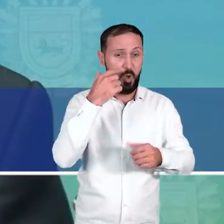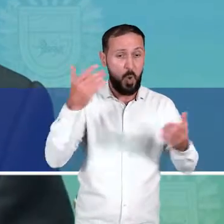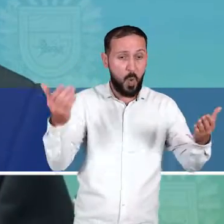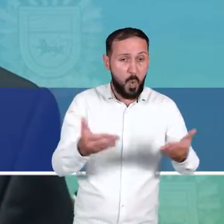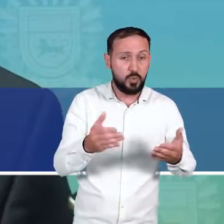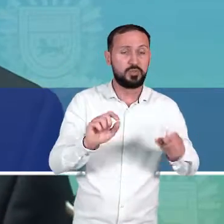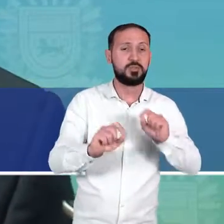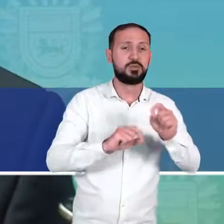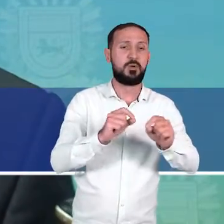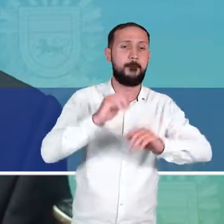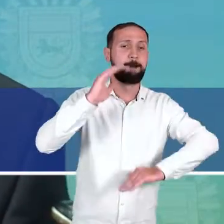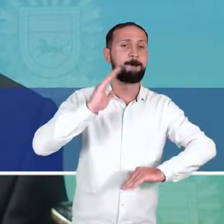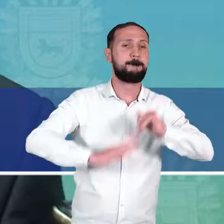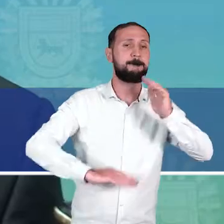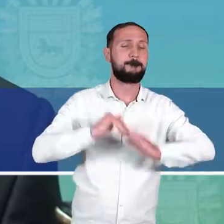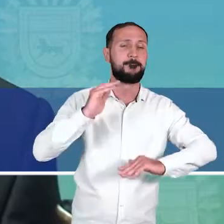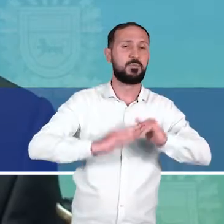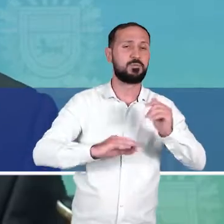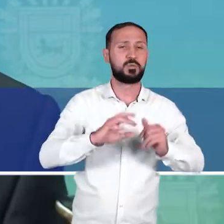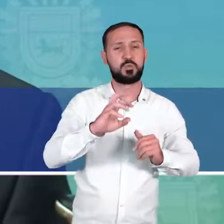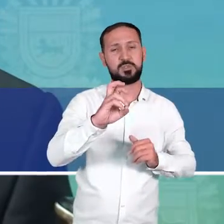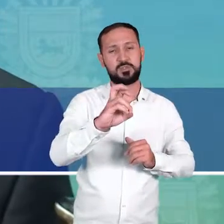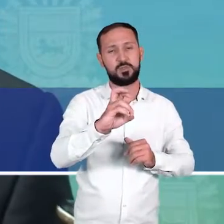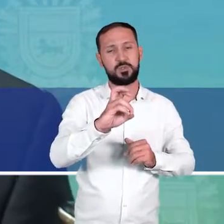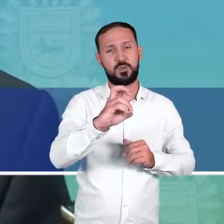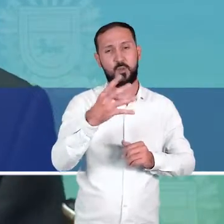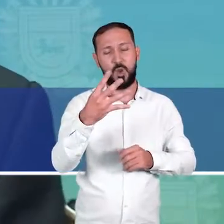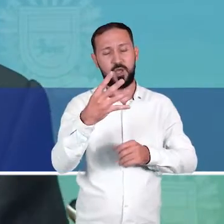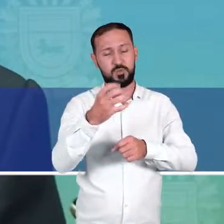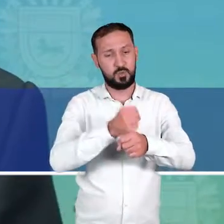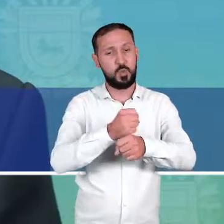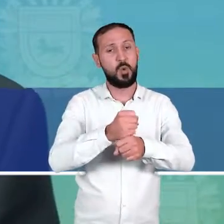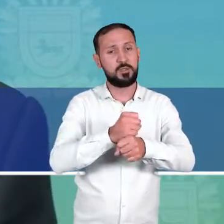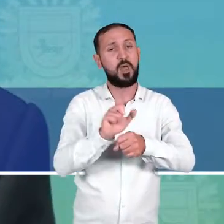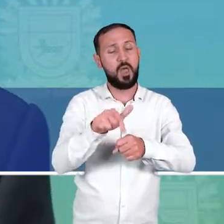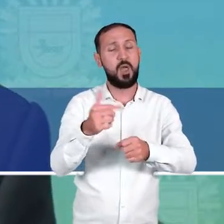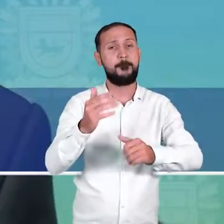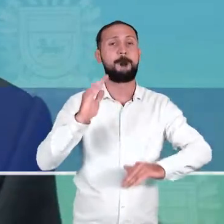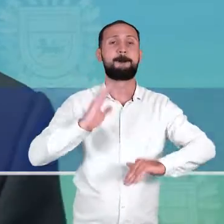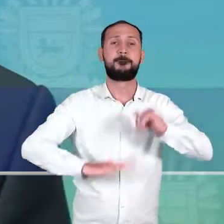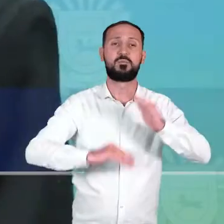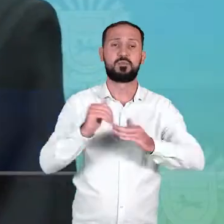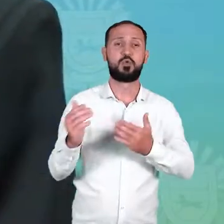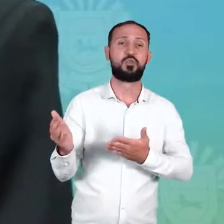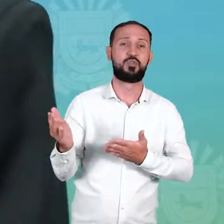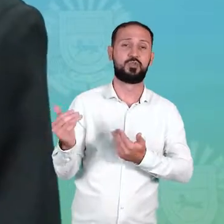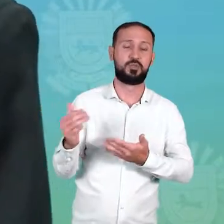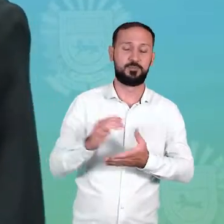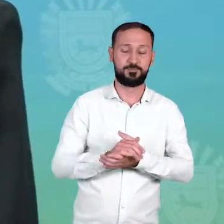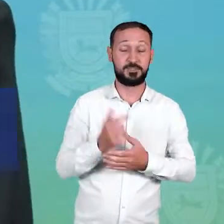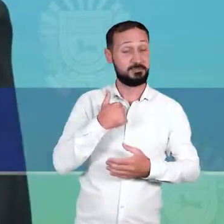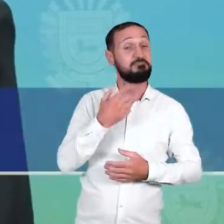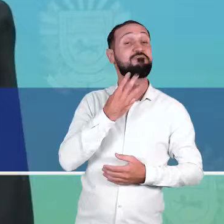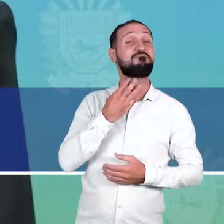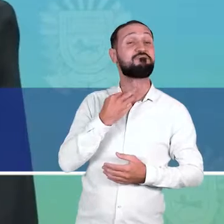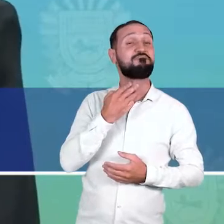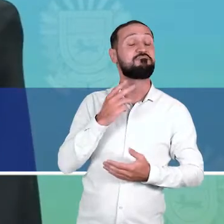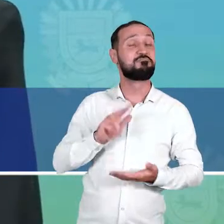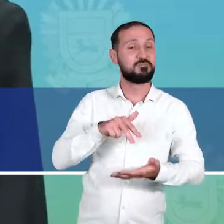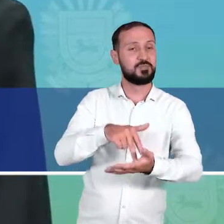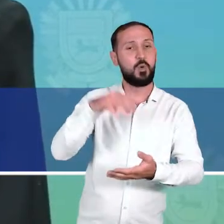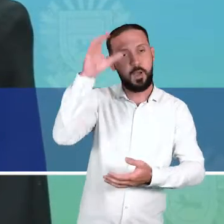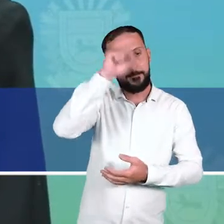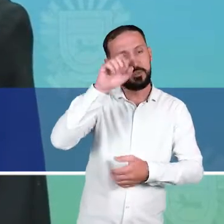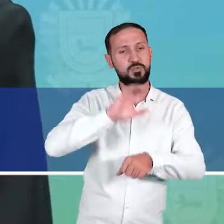hoje, uma profissão com 54 anos é uma profissão relativamente jovem. Me motiva muito, eu aprendi muito